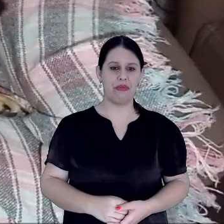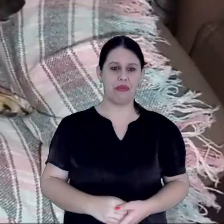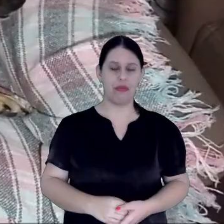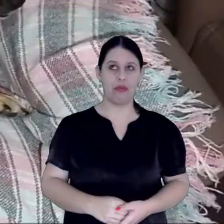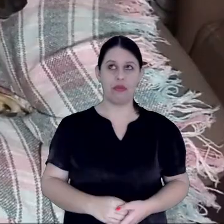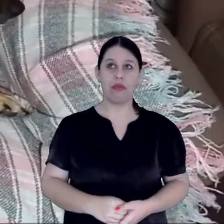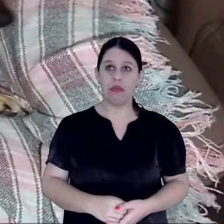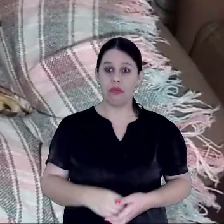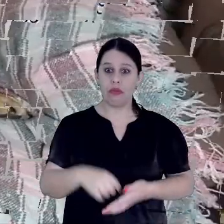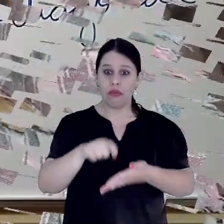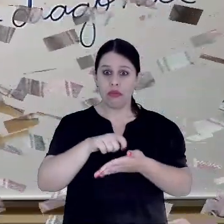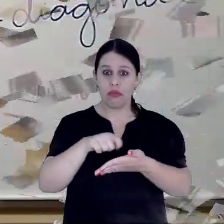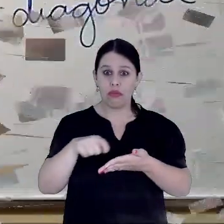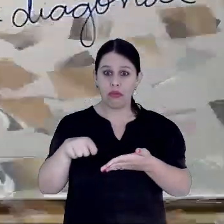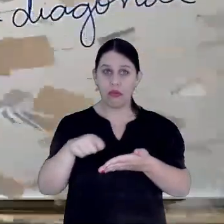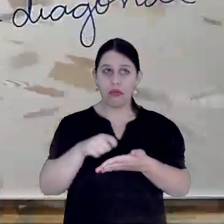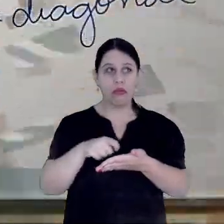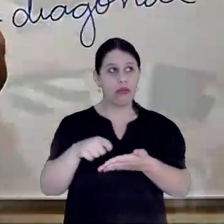Tá